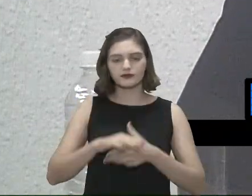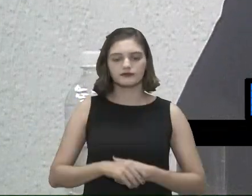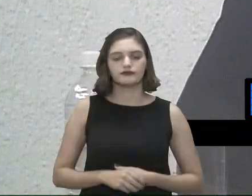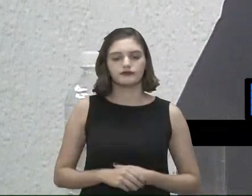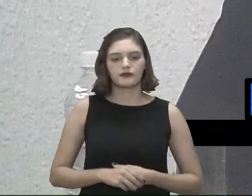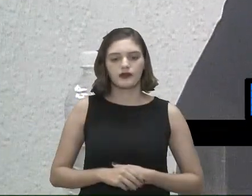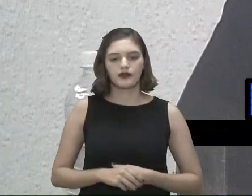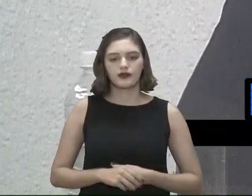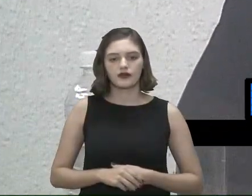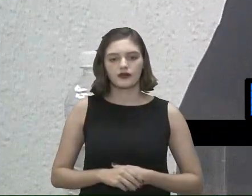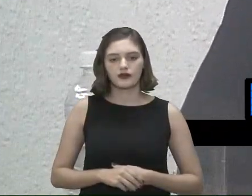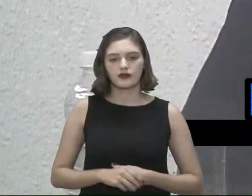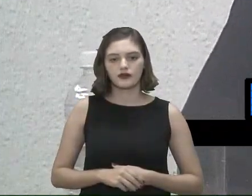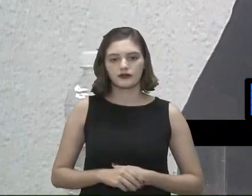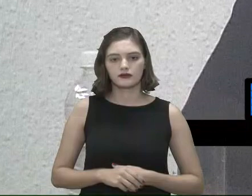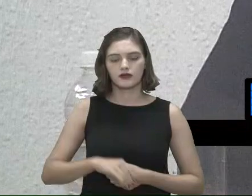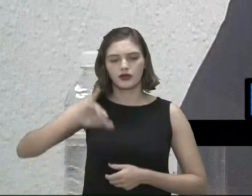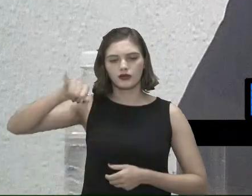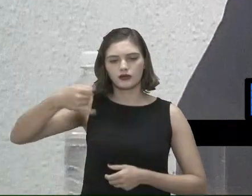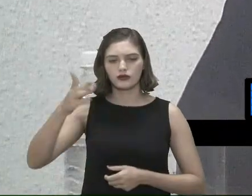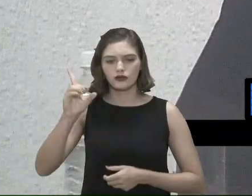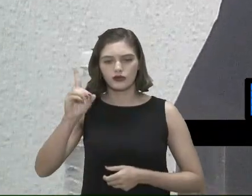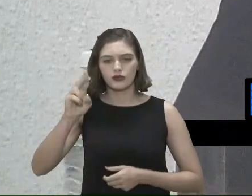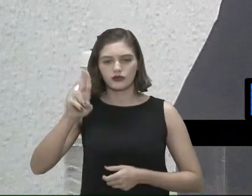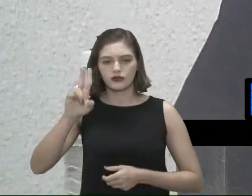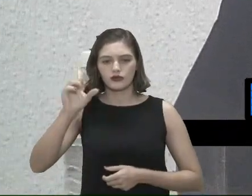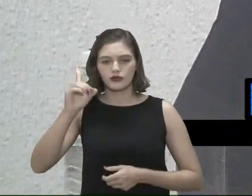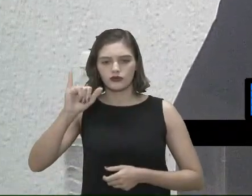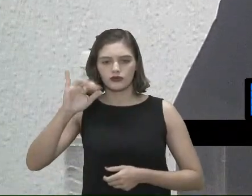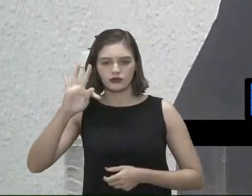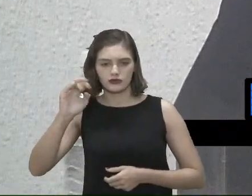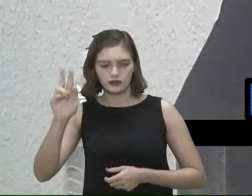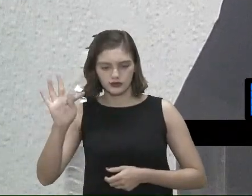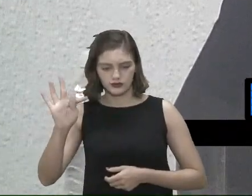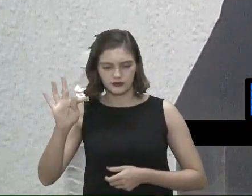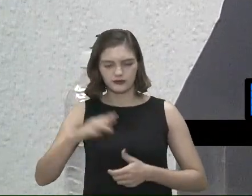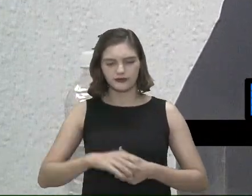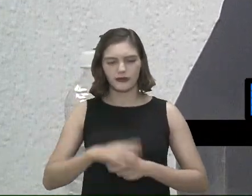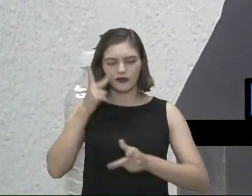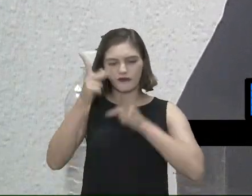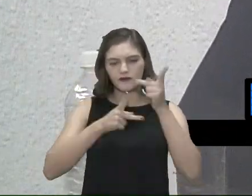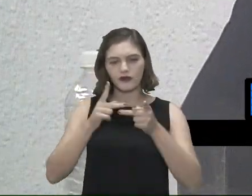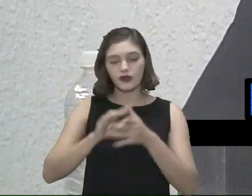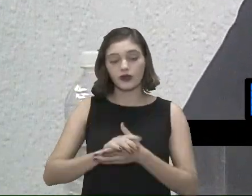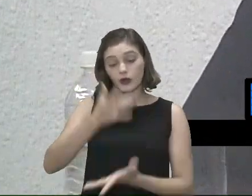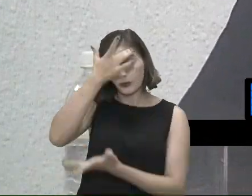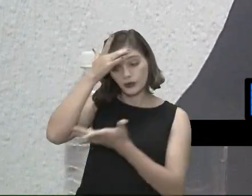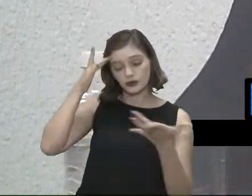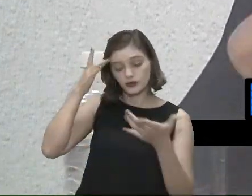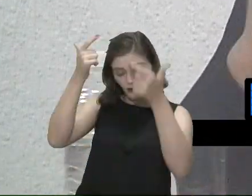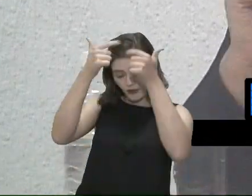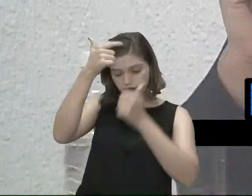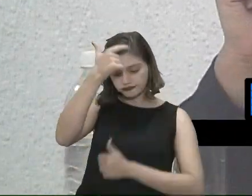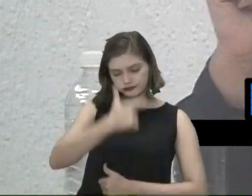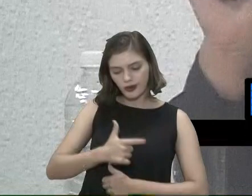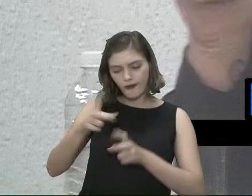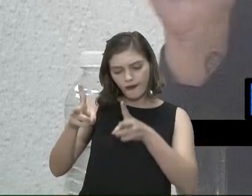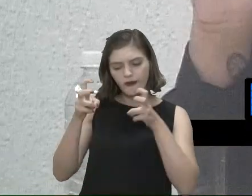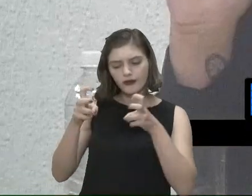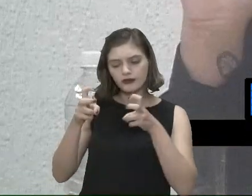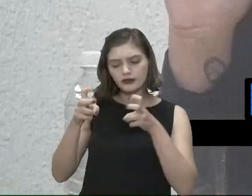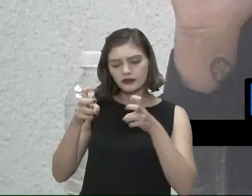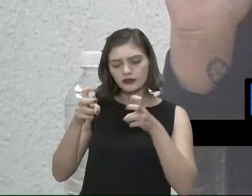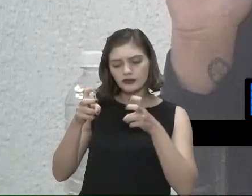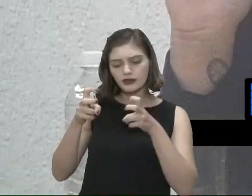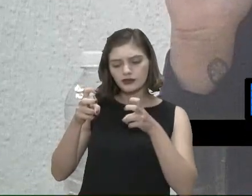trecho da Judith Butler, que ela diz o seguinte: algumas pessoas são reconhecidas como